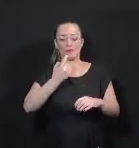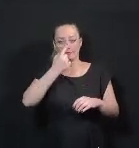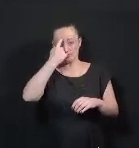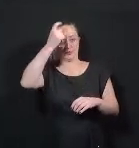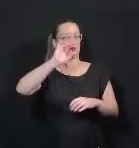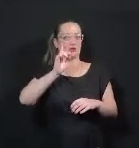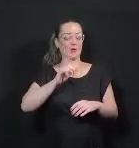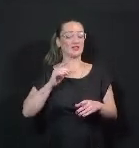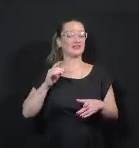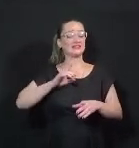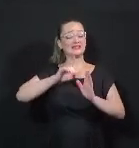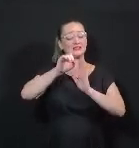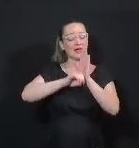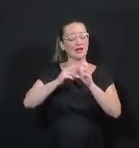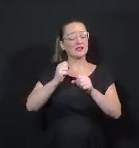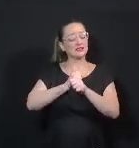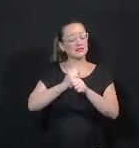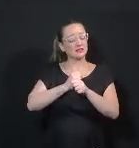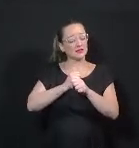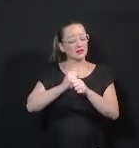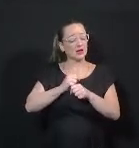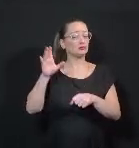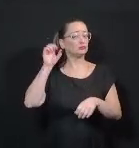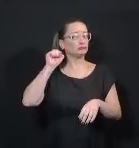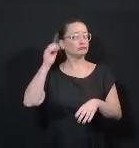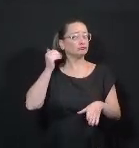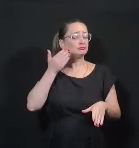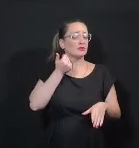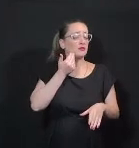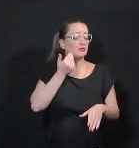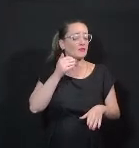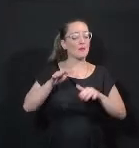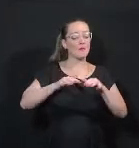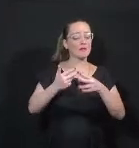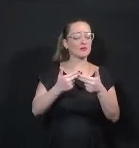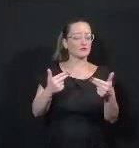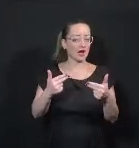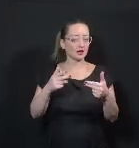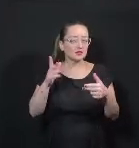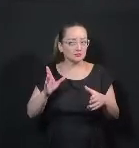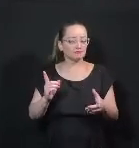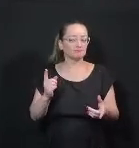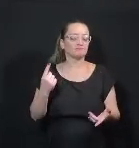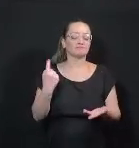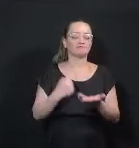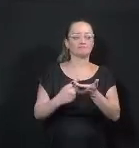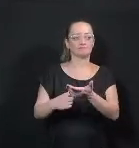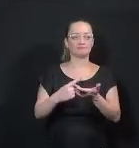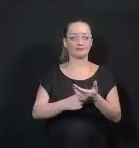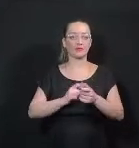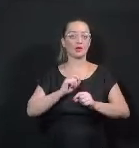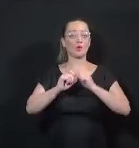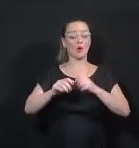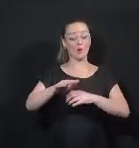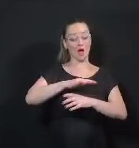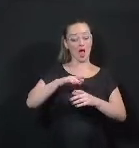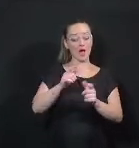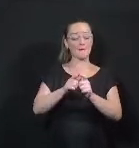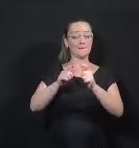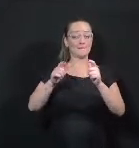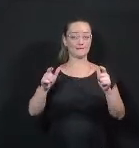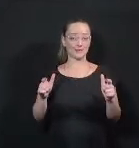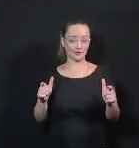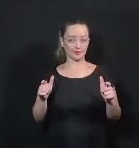ouvir os vários tipos de movimentos e quais foram as grandes áreas